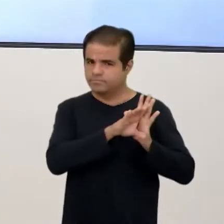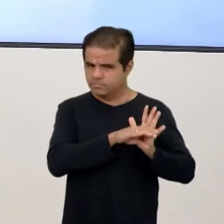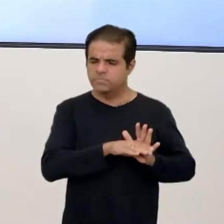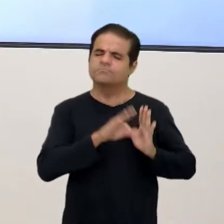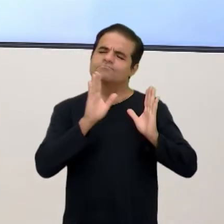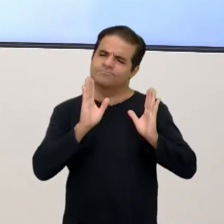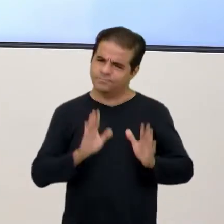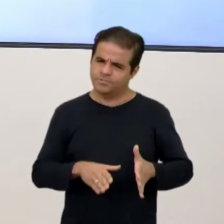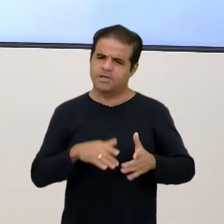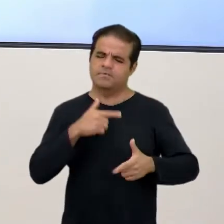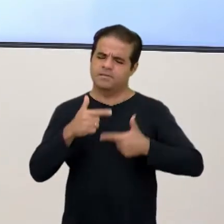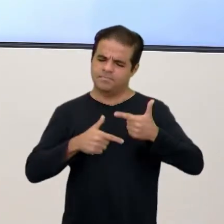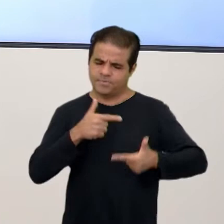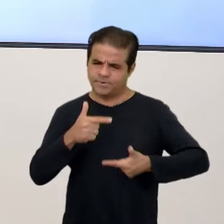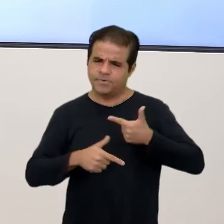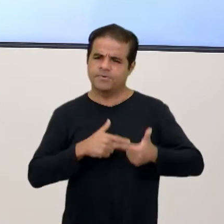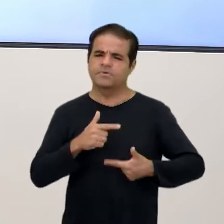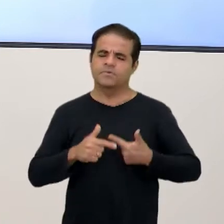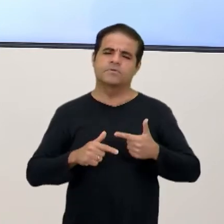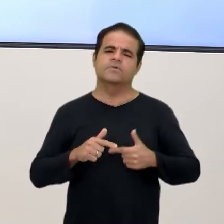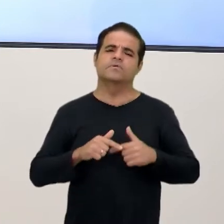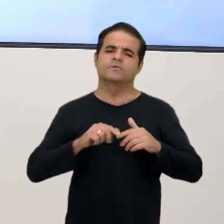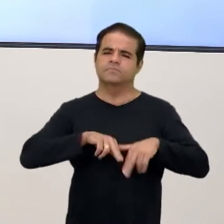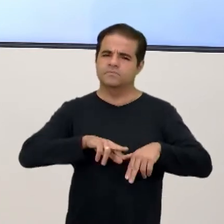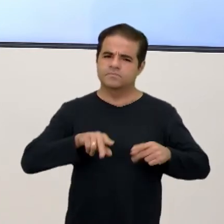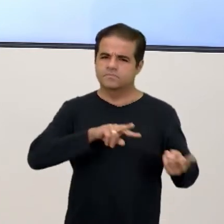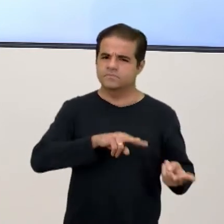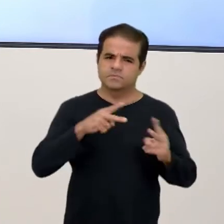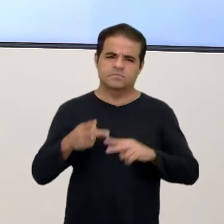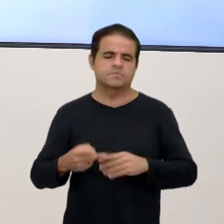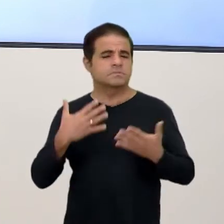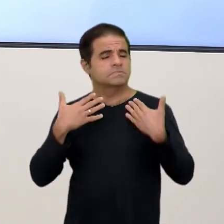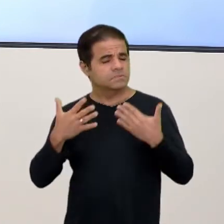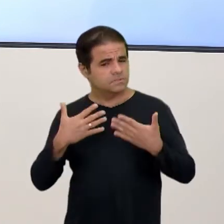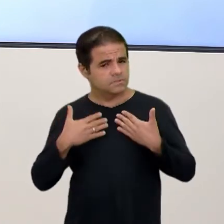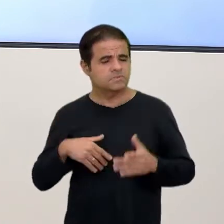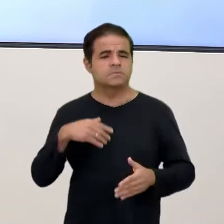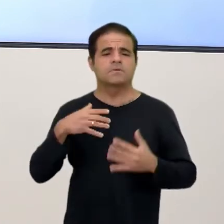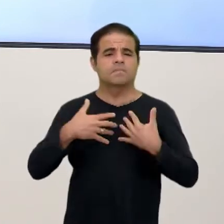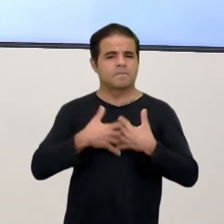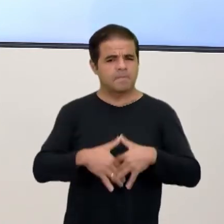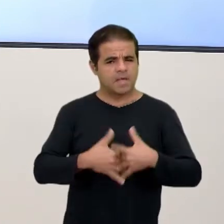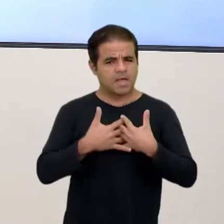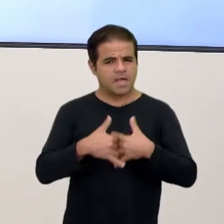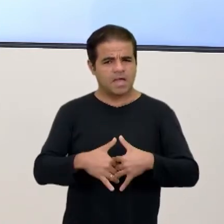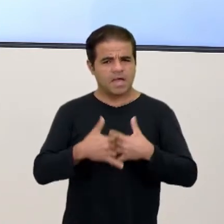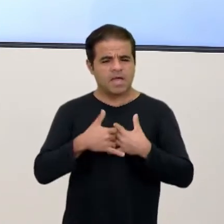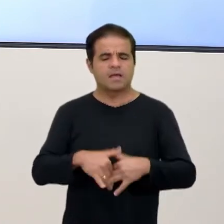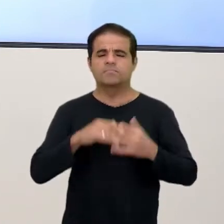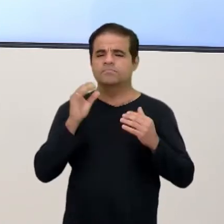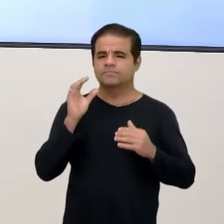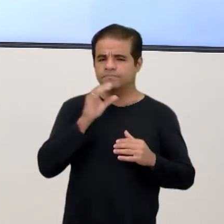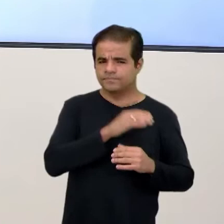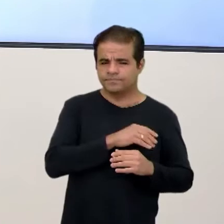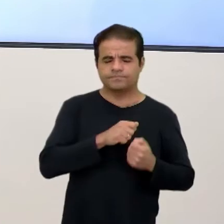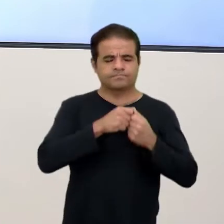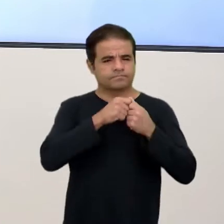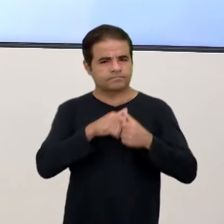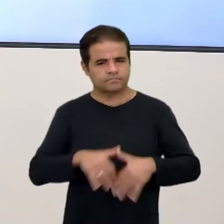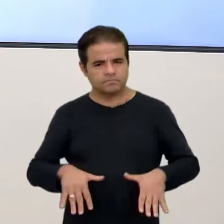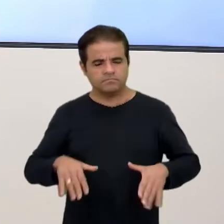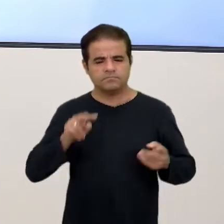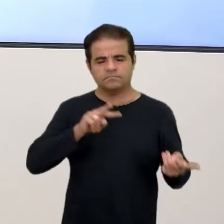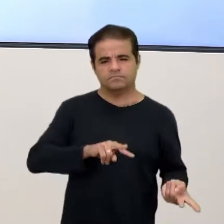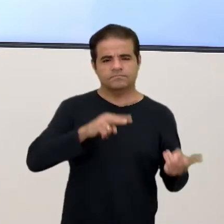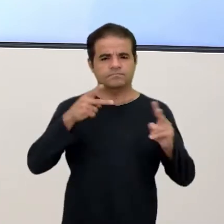gente já trabalhou, conceitos de termodinâmica, transferência de calor, máquina térmica, né? Fluido, passando de um